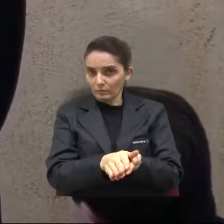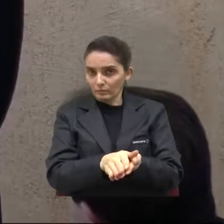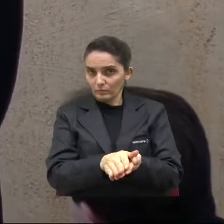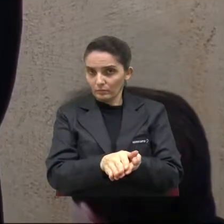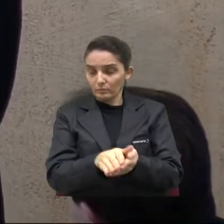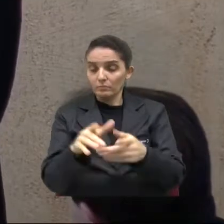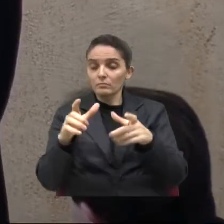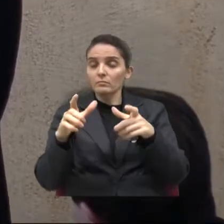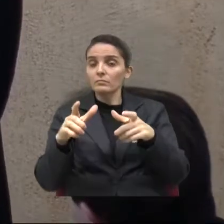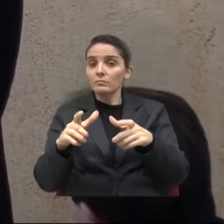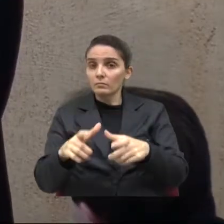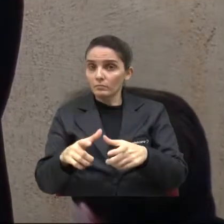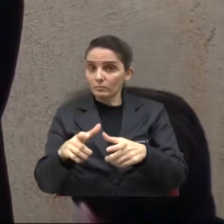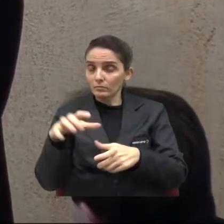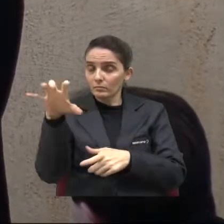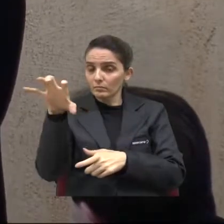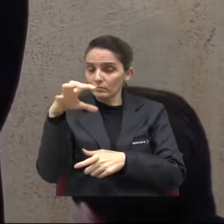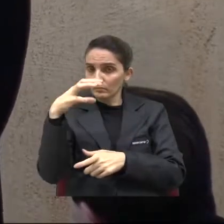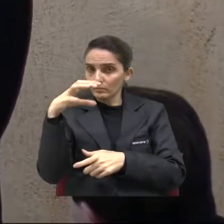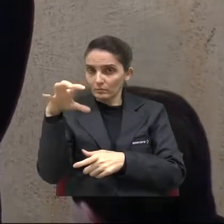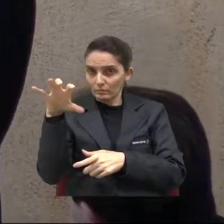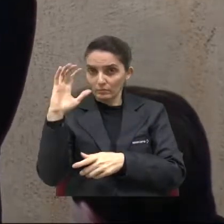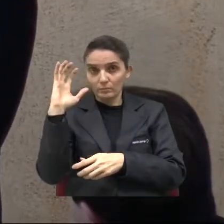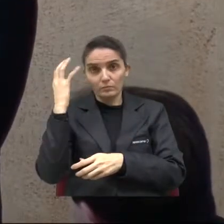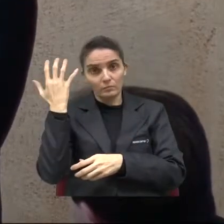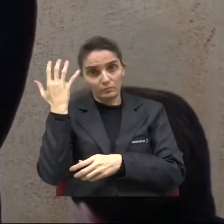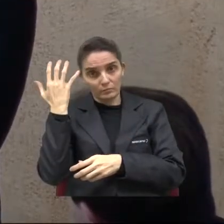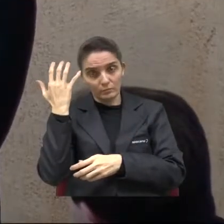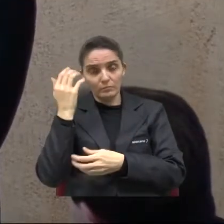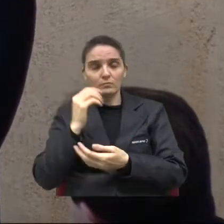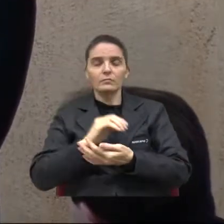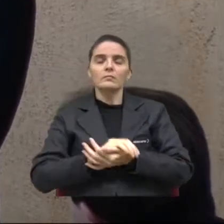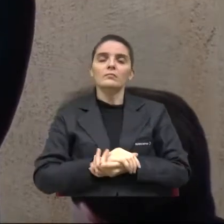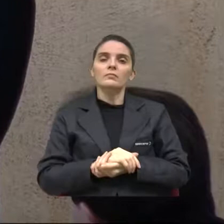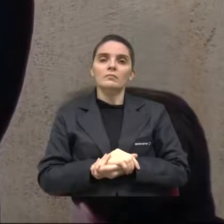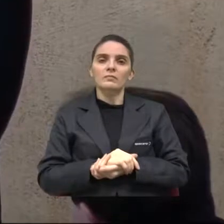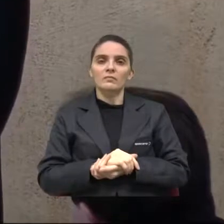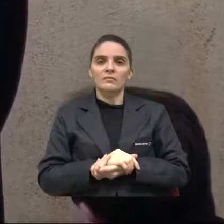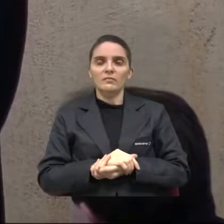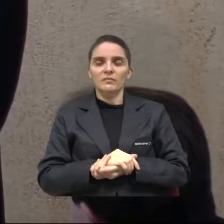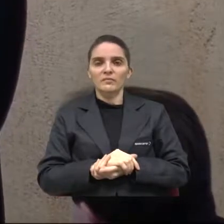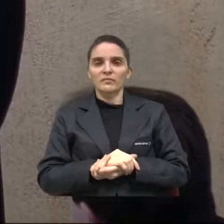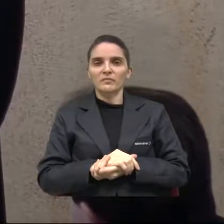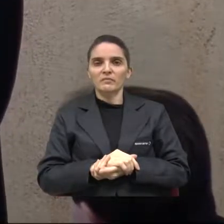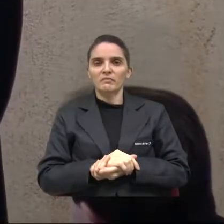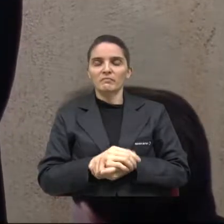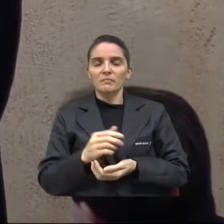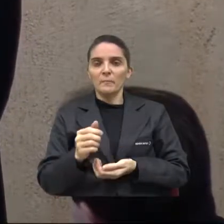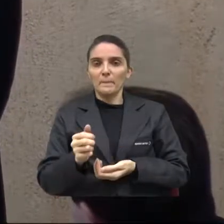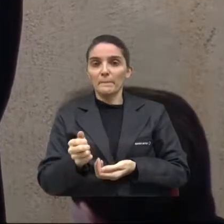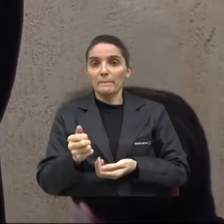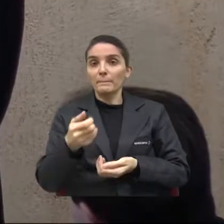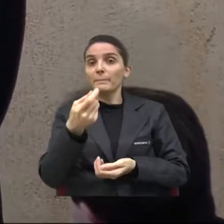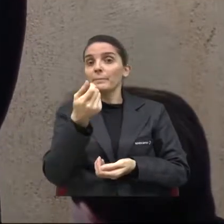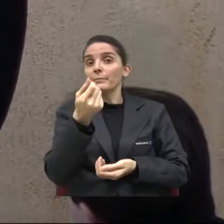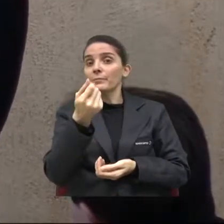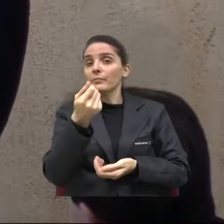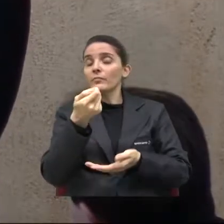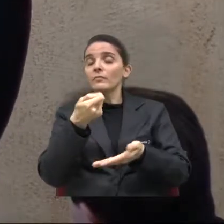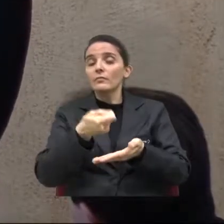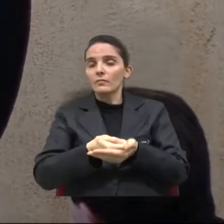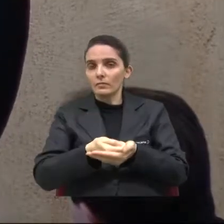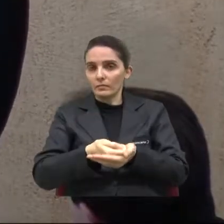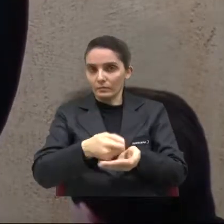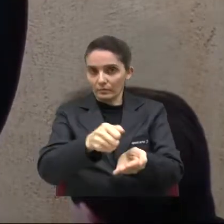quais radares estas multas estão sendo aplicadas, quais são os valores arrecadados